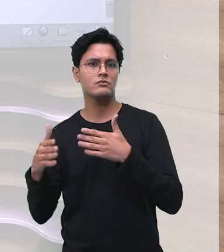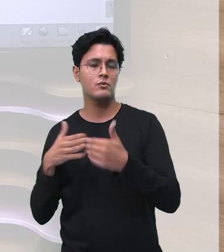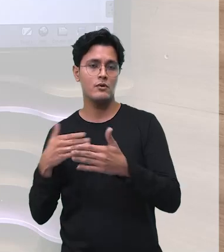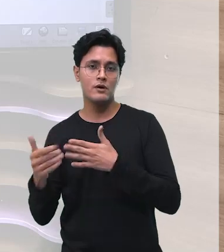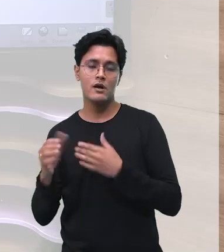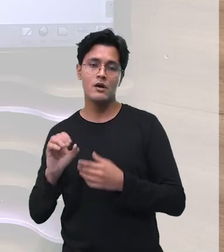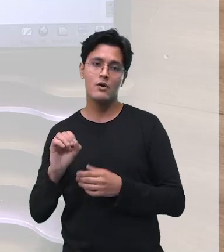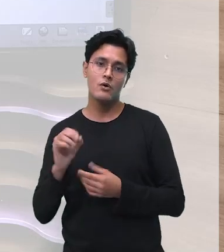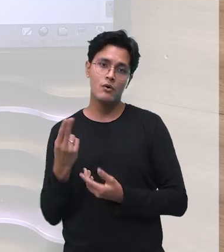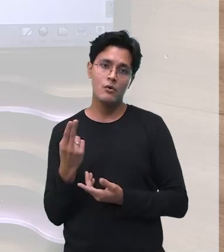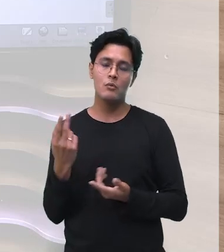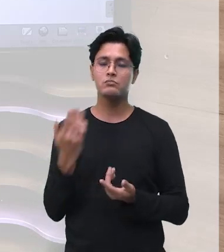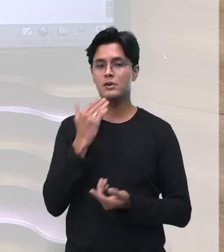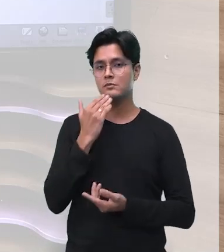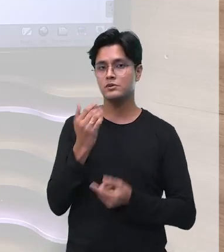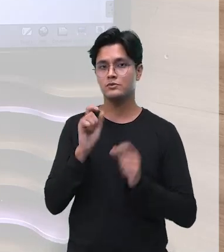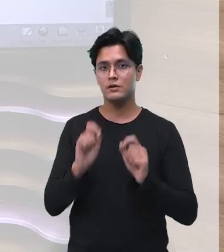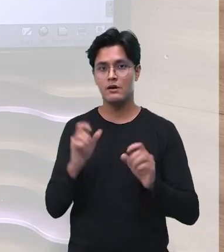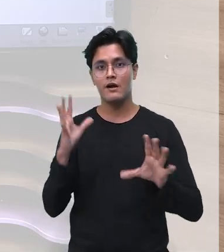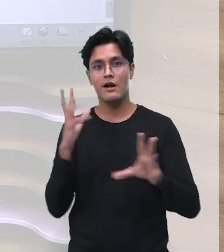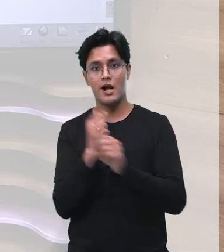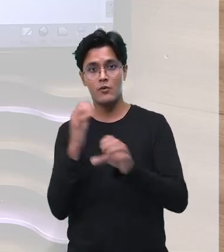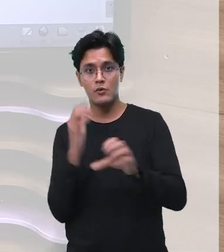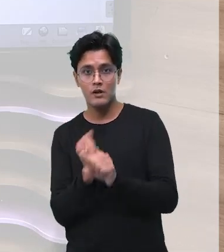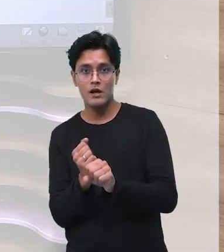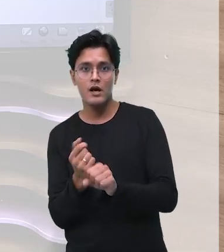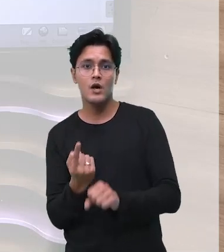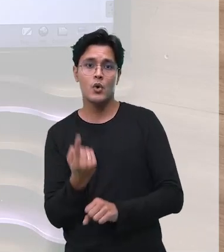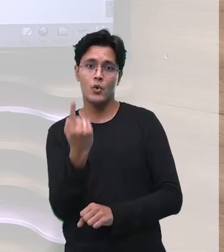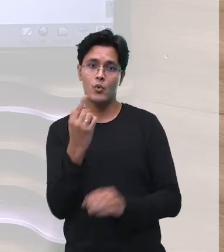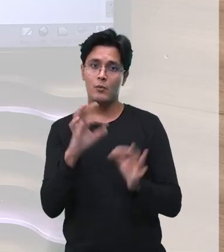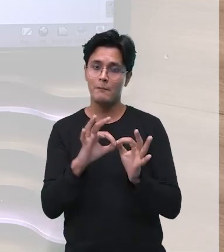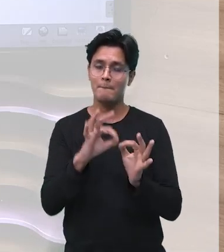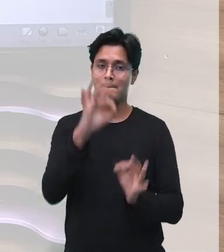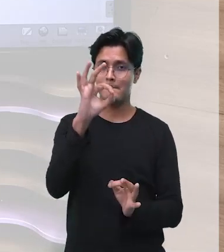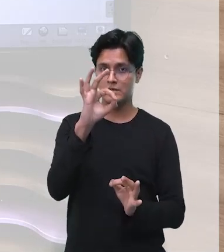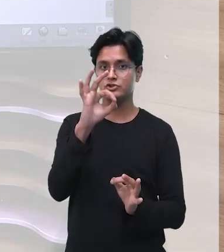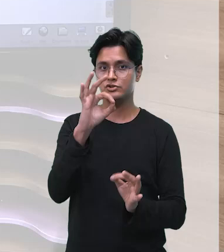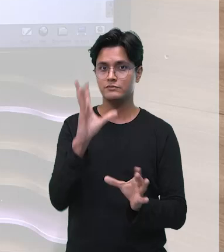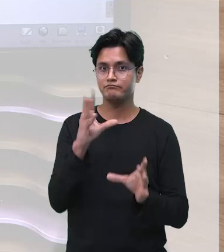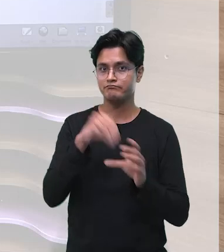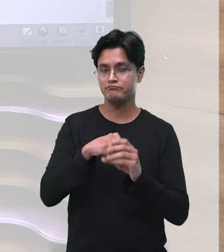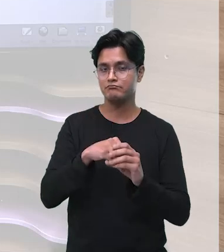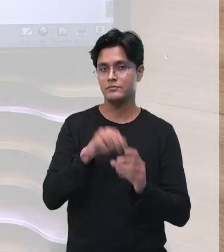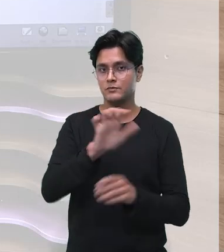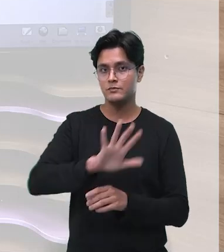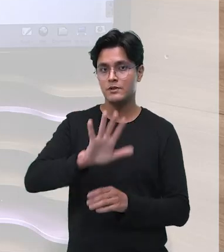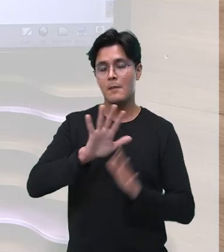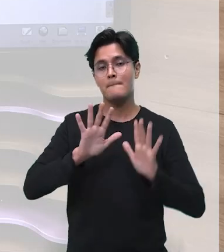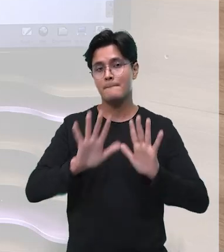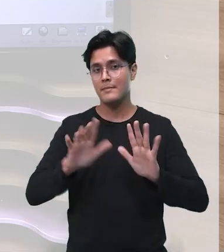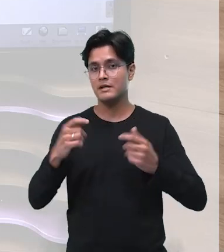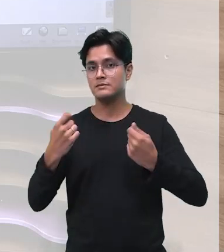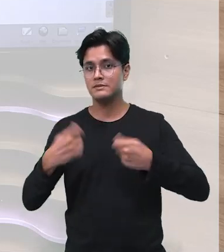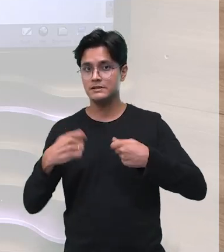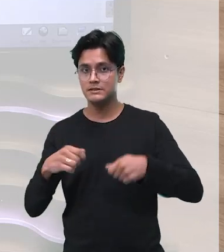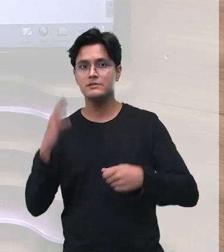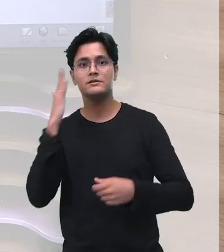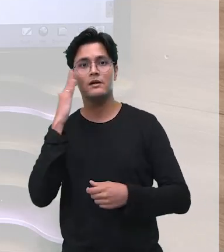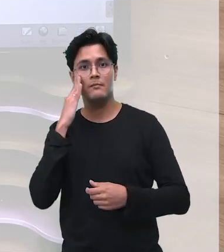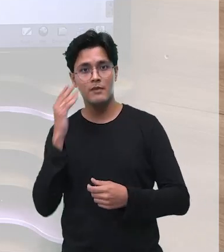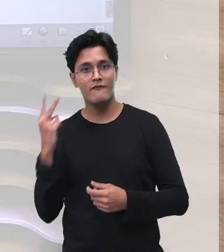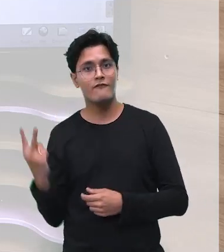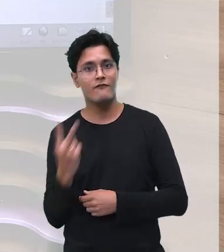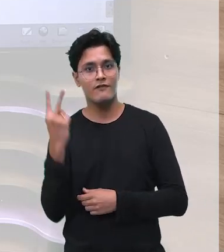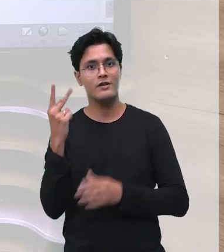vai pedir que a gente calcule uma das medidas dessa figura. Só que aí ele precisa dar o valor da área total, tá?